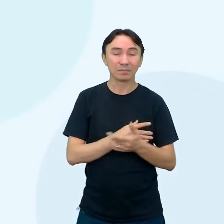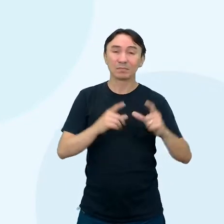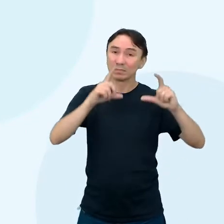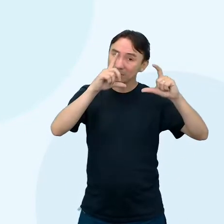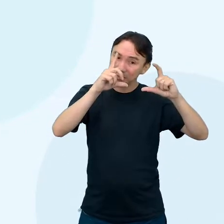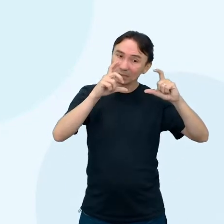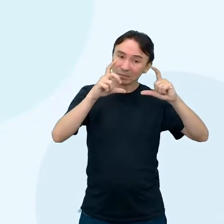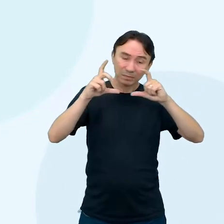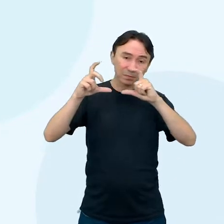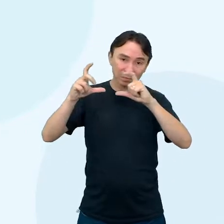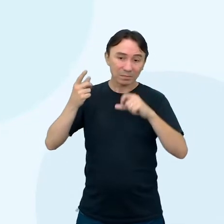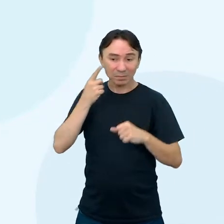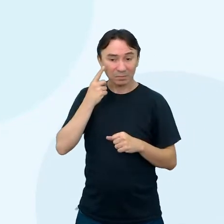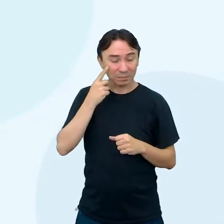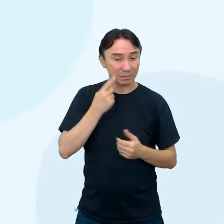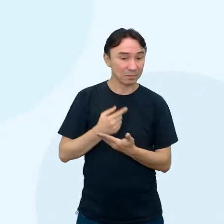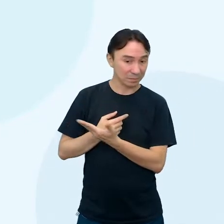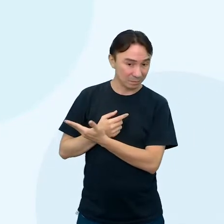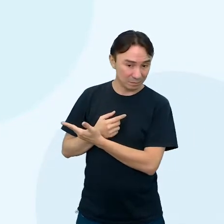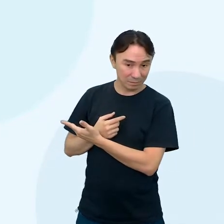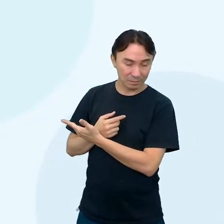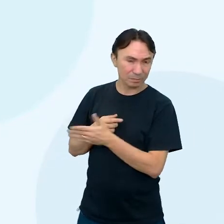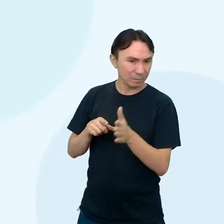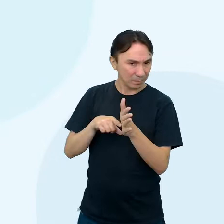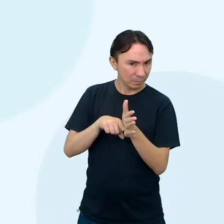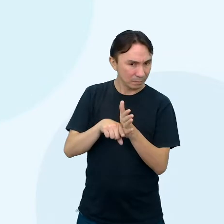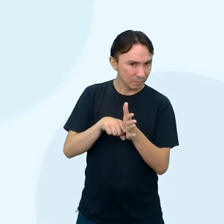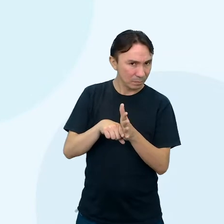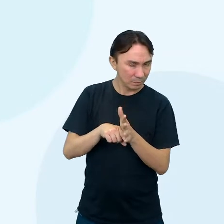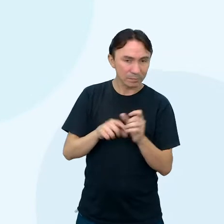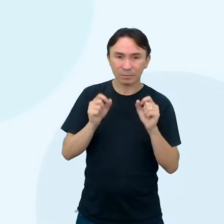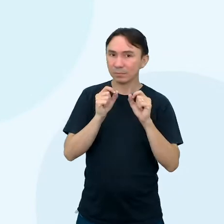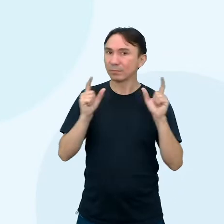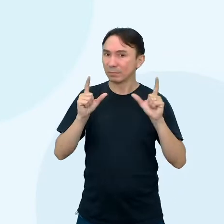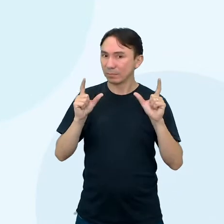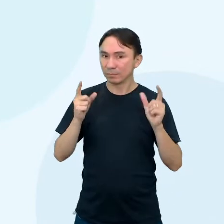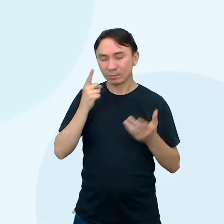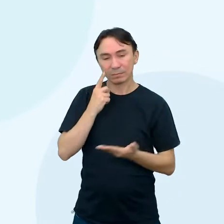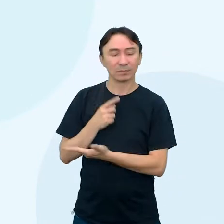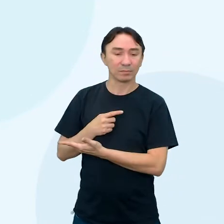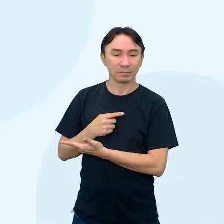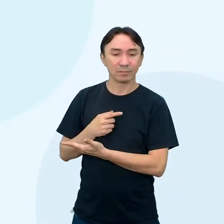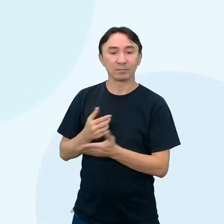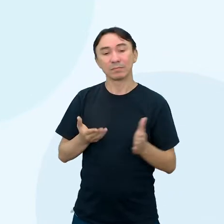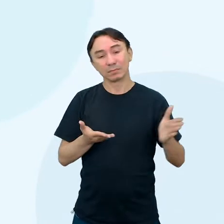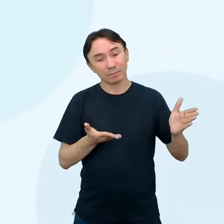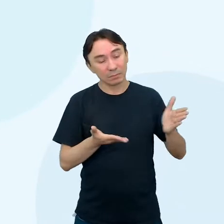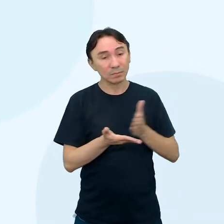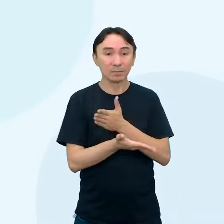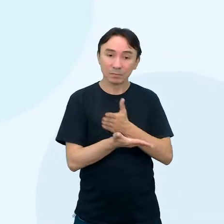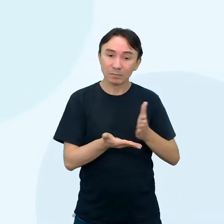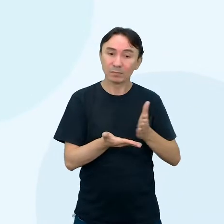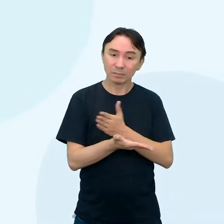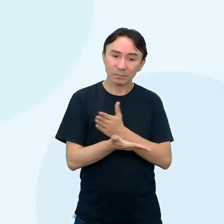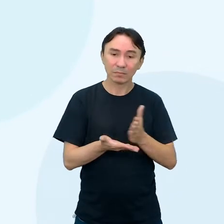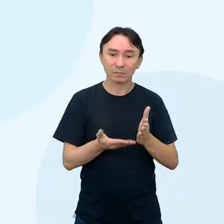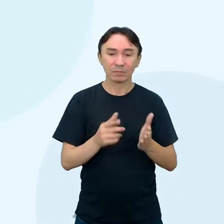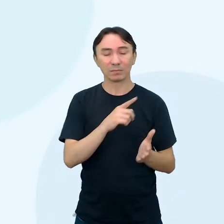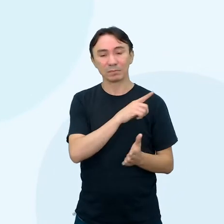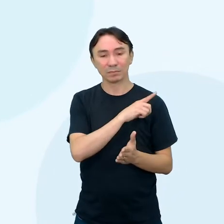vocês observassem com atenção. Então nós temos aí algumas figuras que têm características, desenhos,